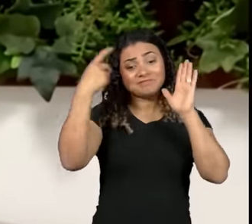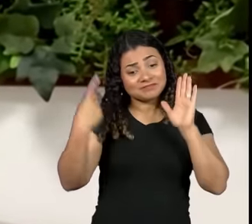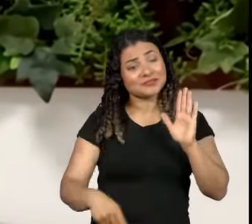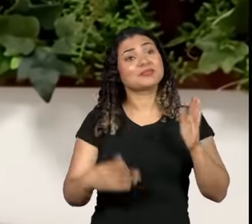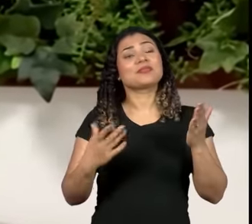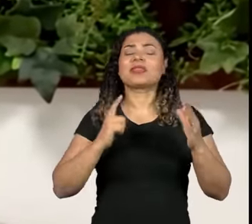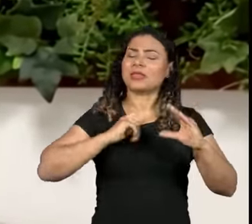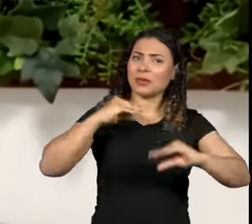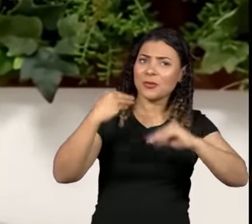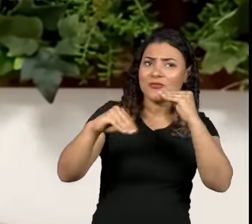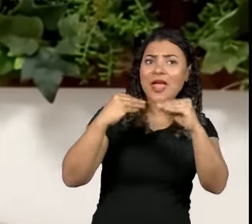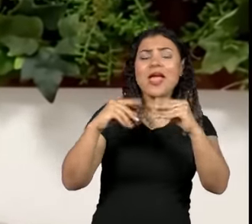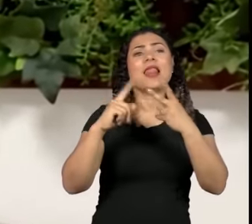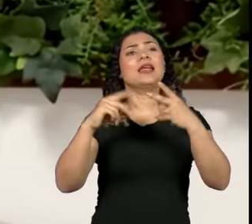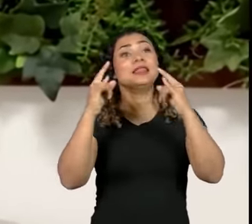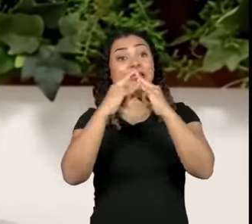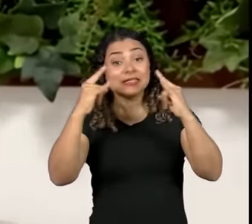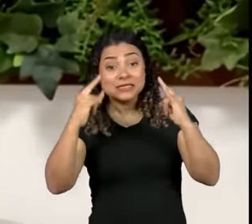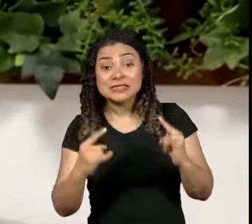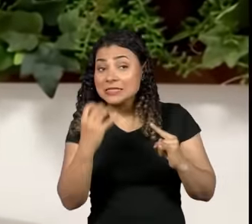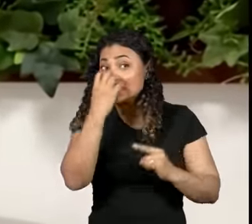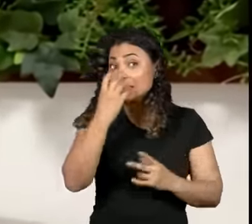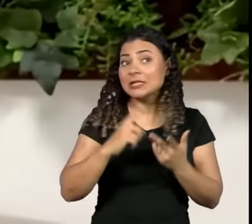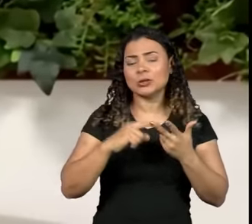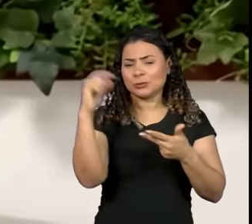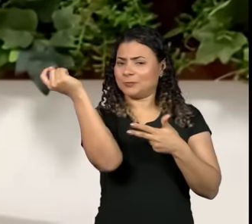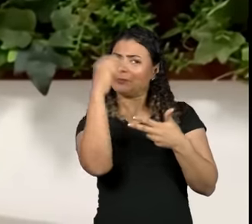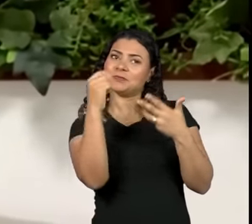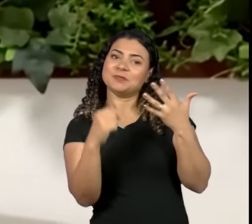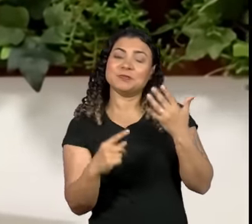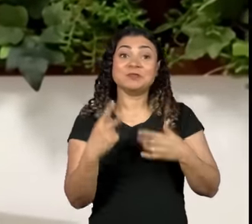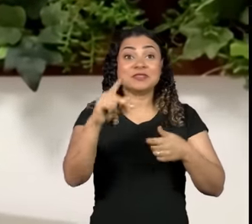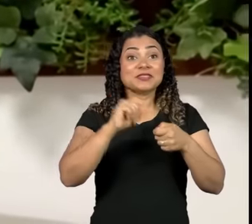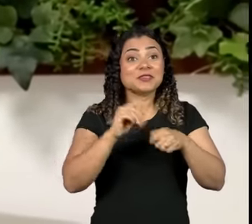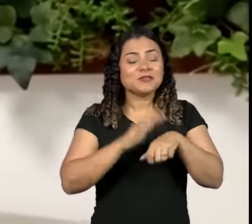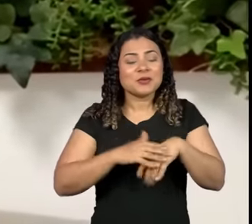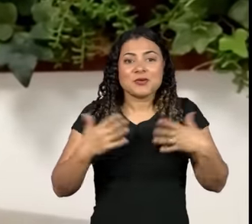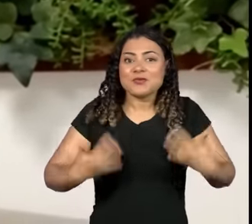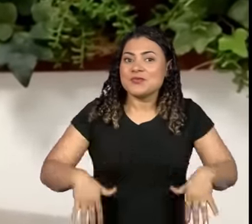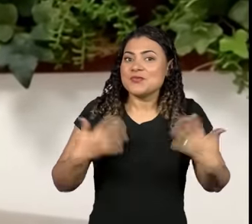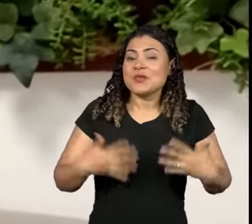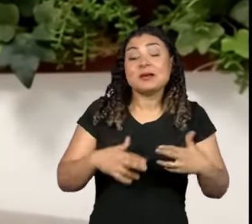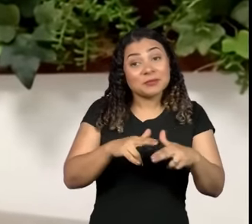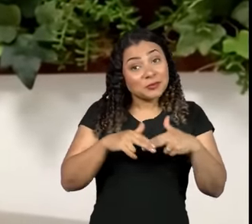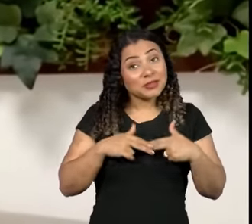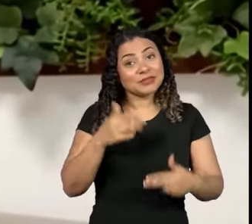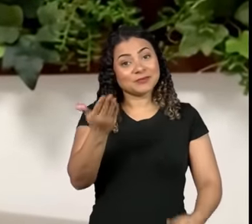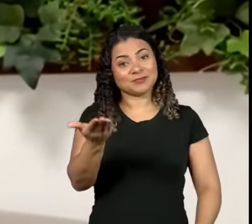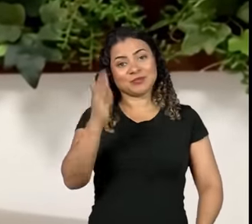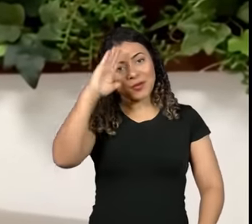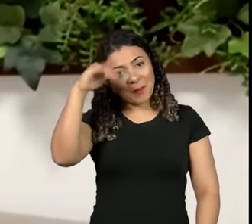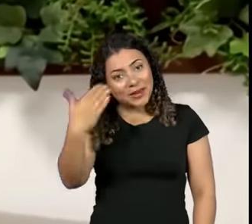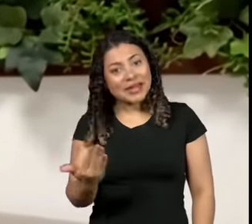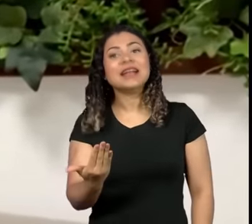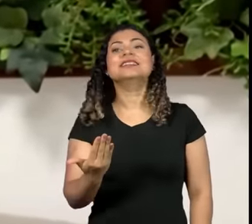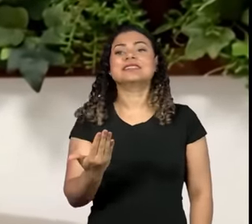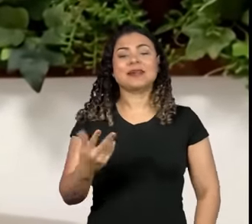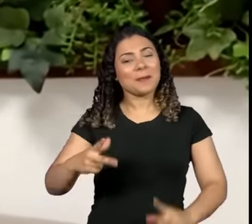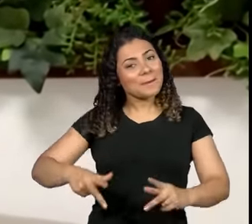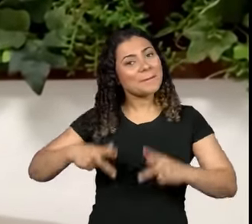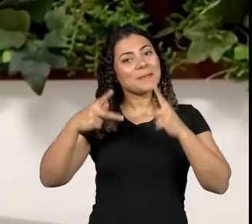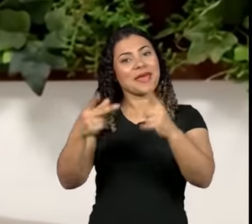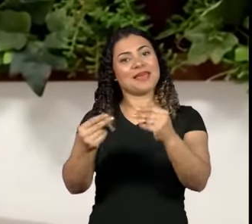as novelas, tem circo, tem tanta coisa que você fez. Por isso você está aí no Persona. Isso é mérito